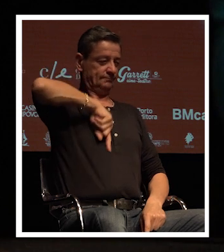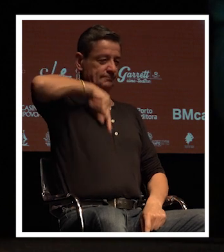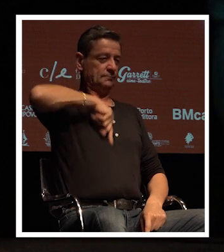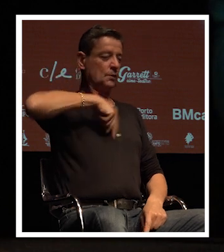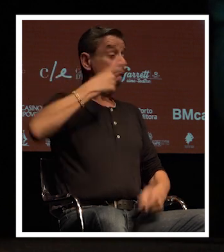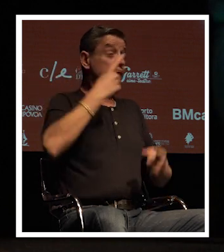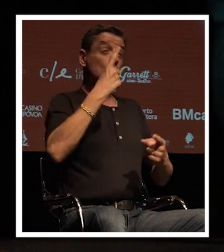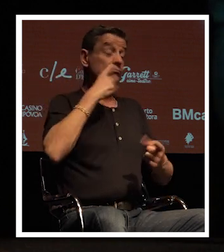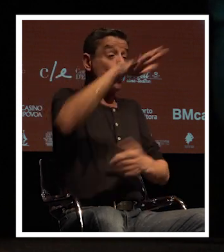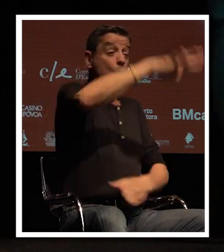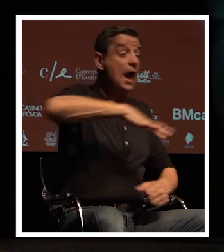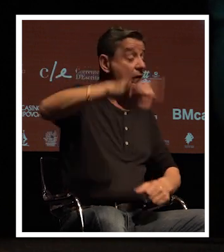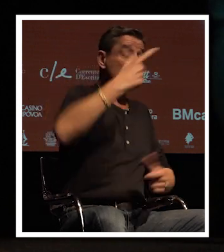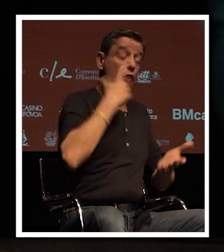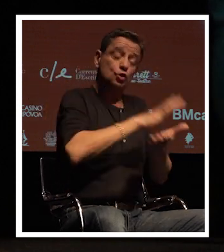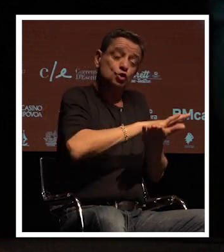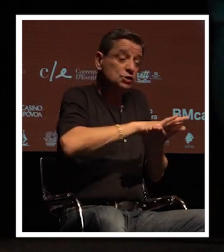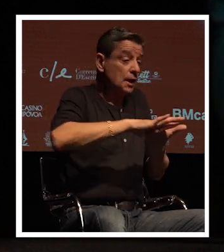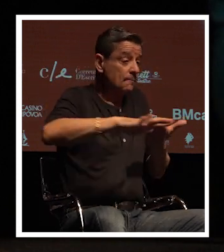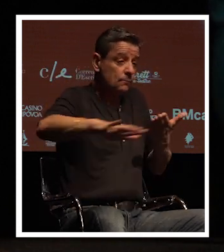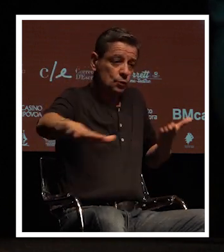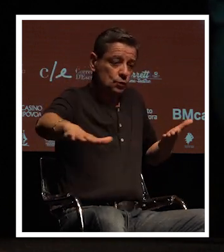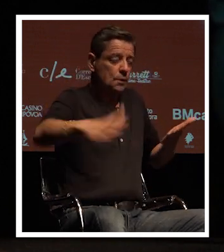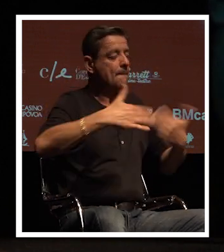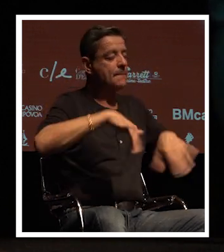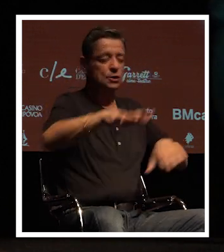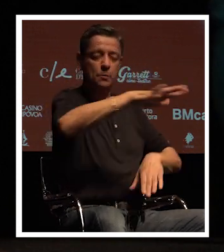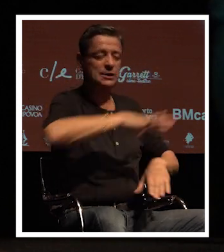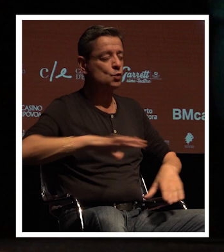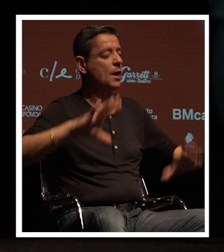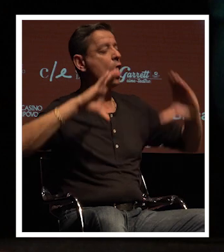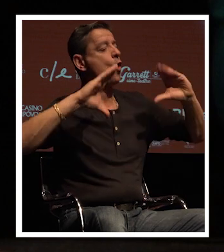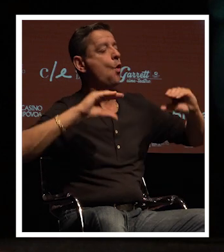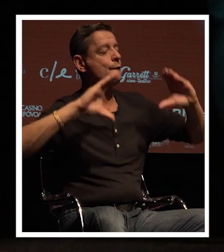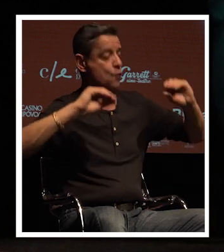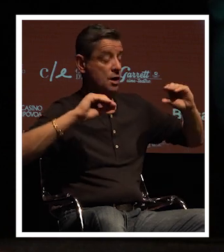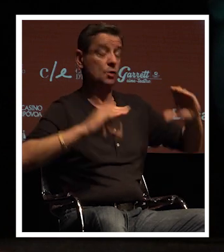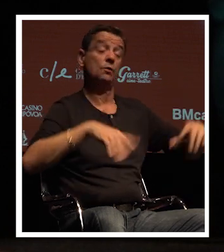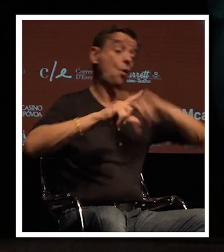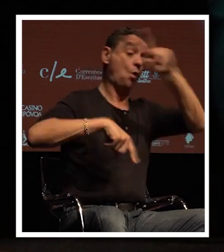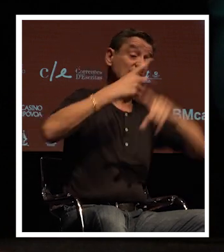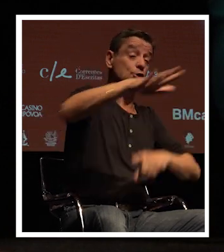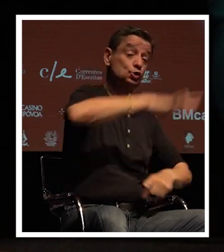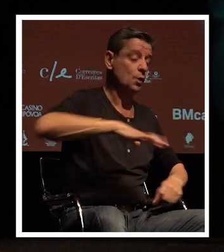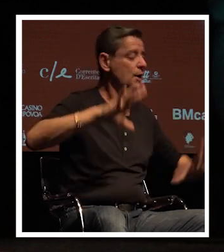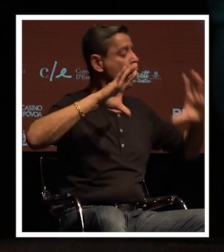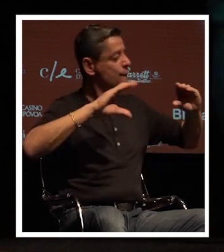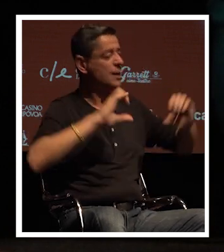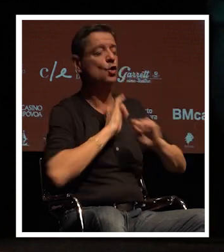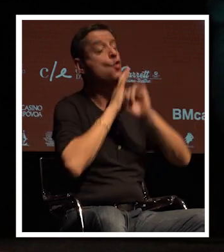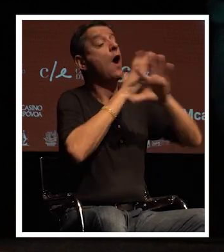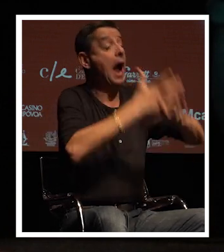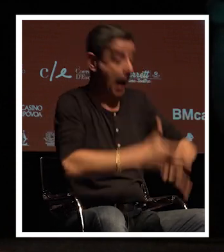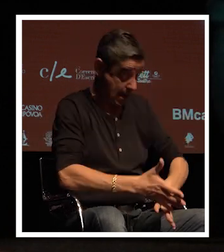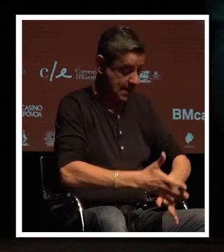que que desconhecemos e que nos tira sobretudo uma zona de conforto para nos colocar numa zona de desconforto isso é arte a arte não tem que ser